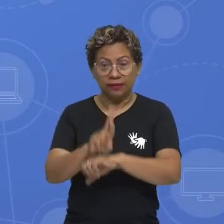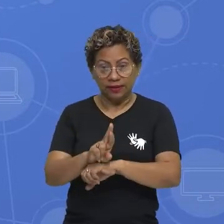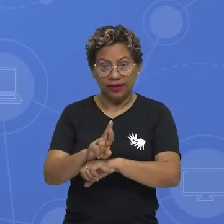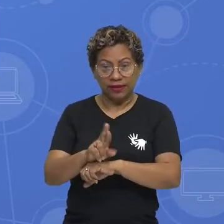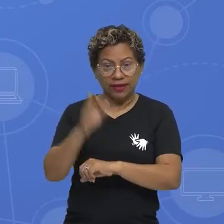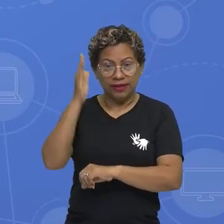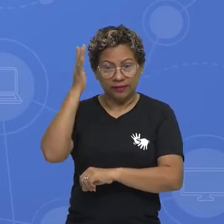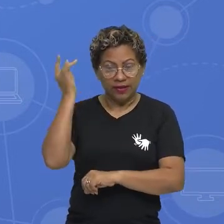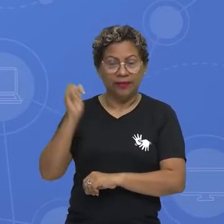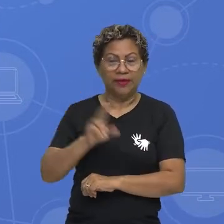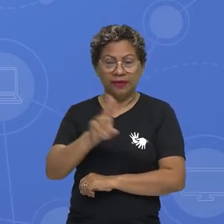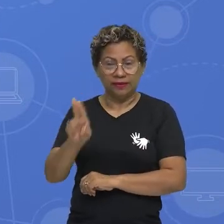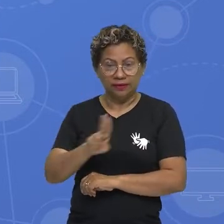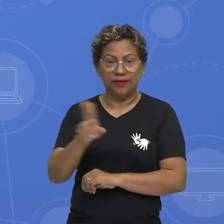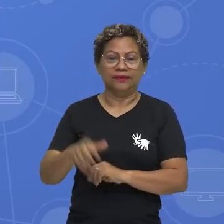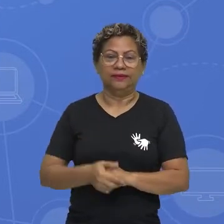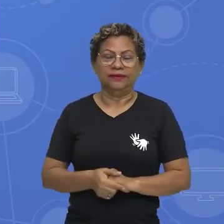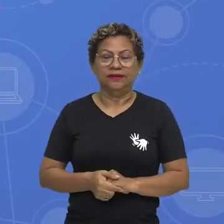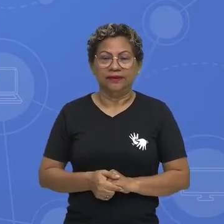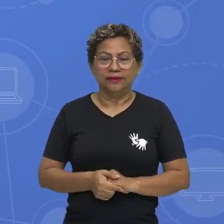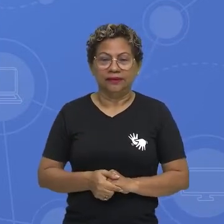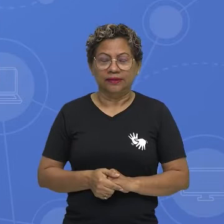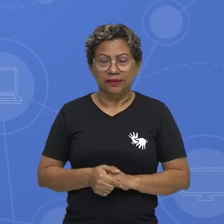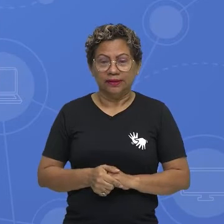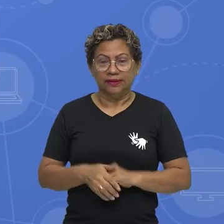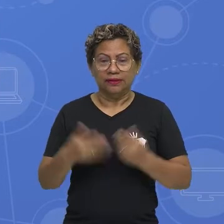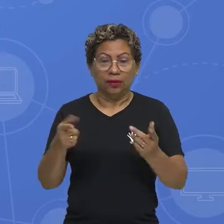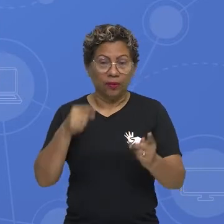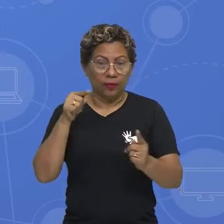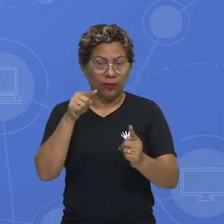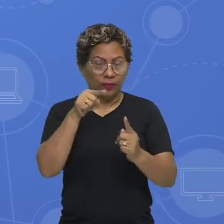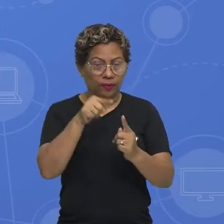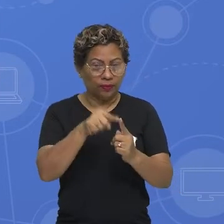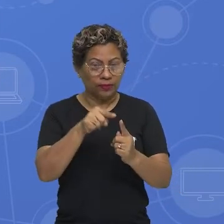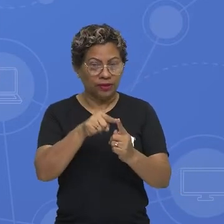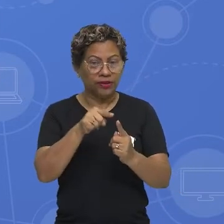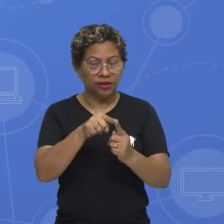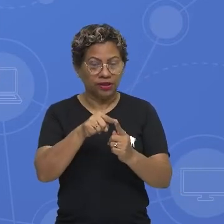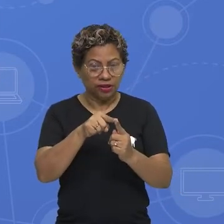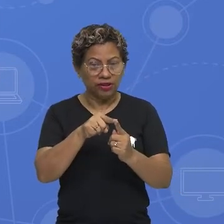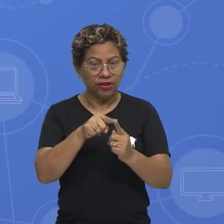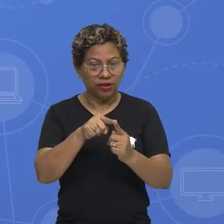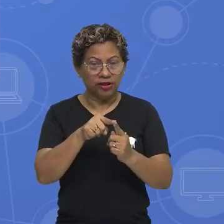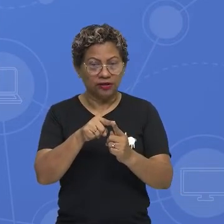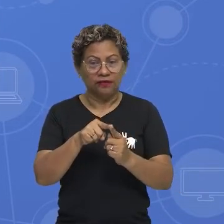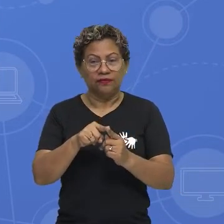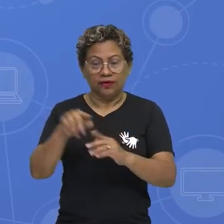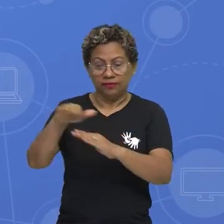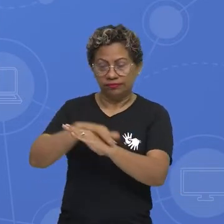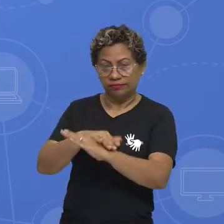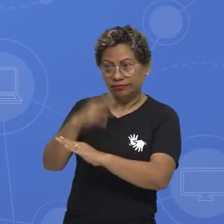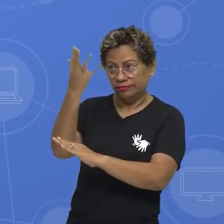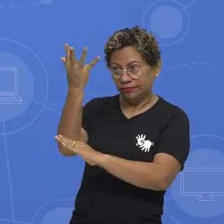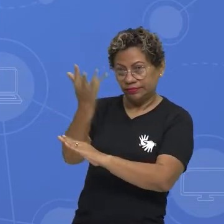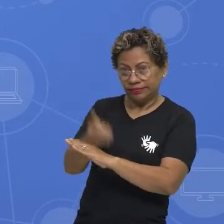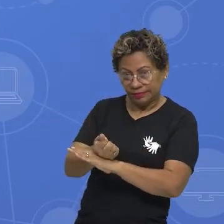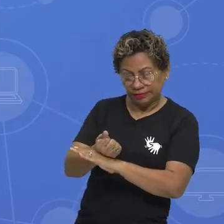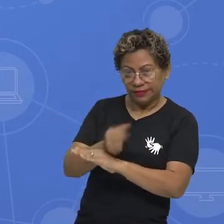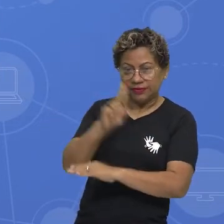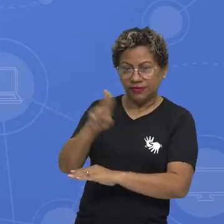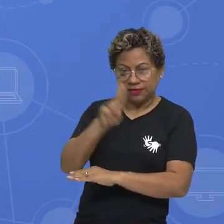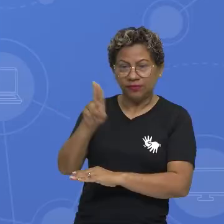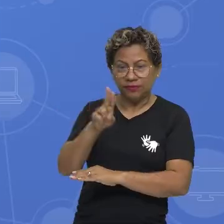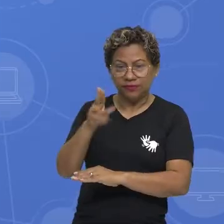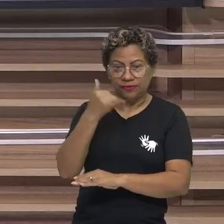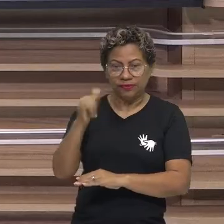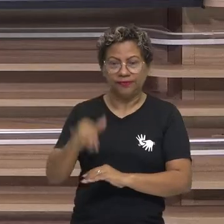como é simples? No final, o objetivo é atingir um equilíbrio entre a sua produção de energia solar e o seu consumo.